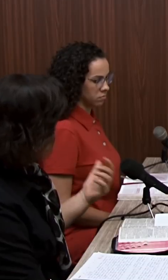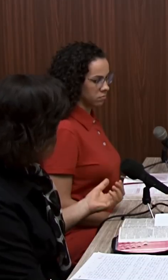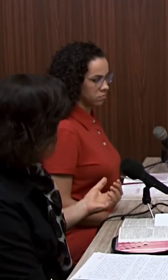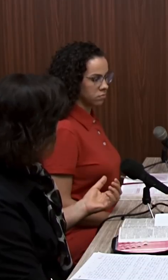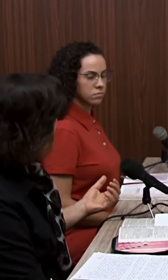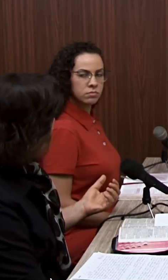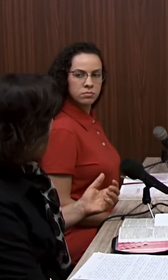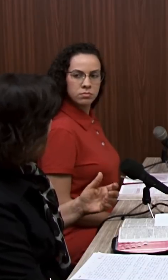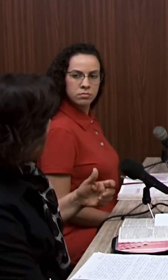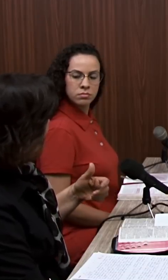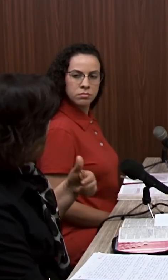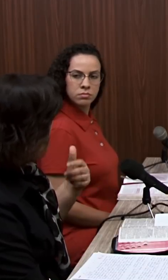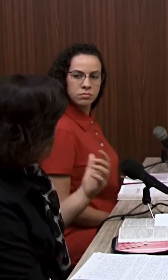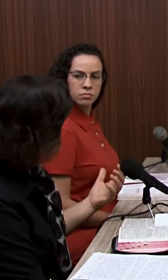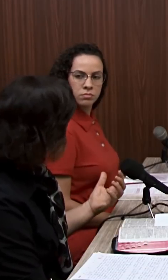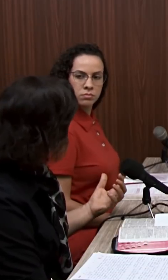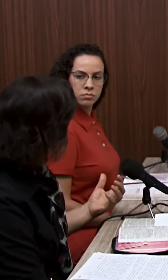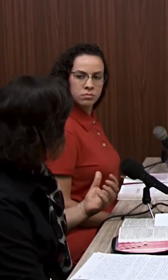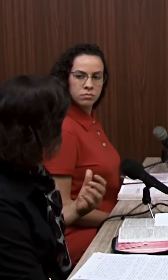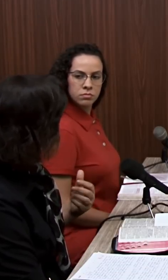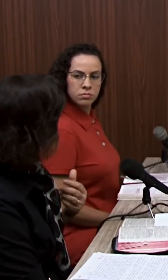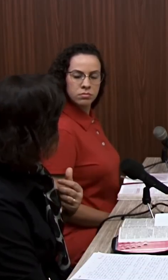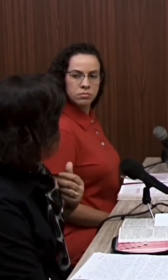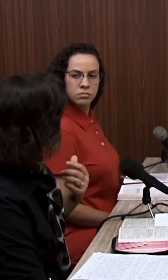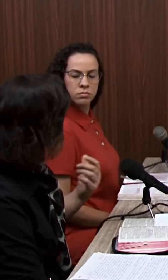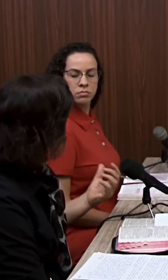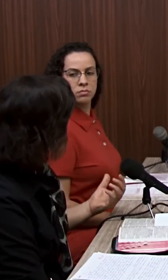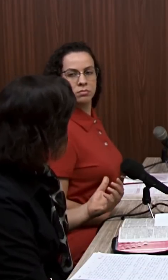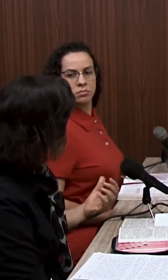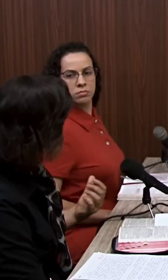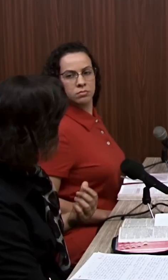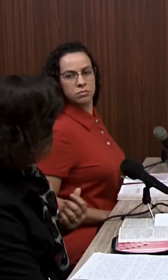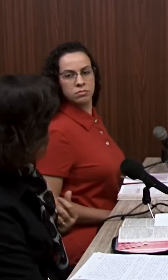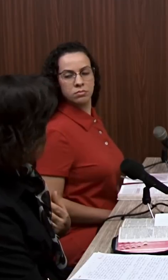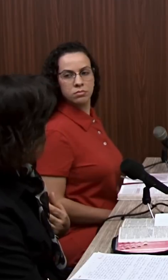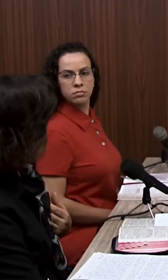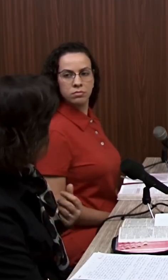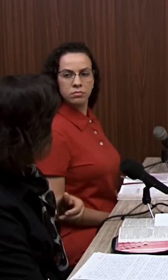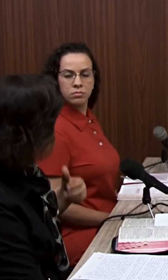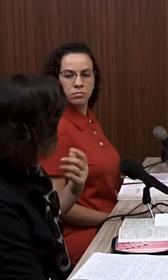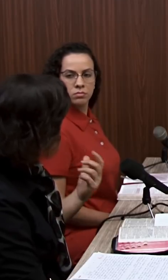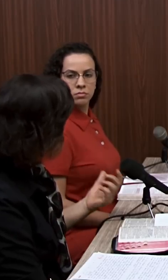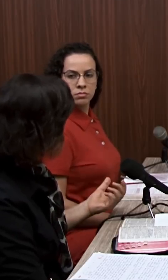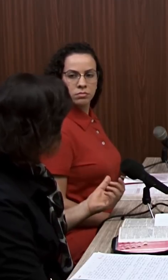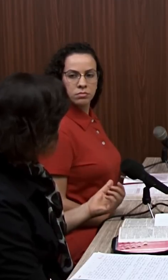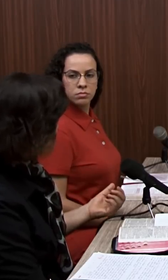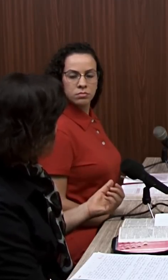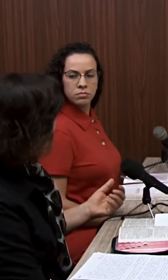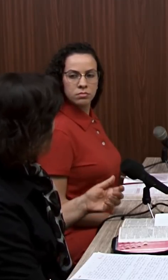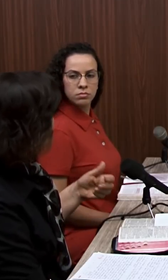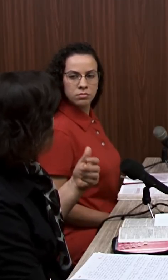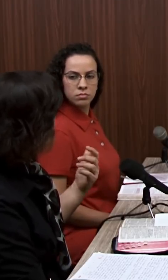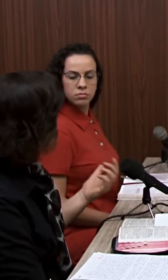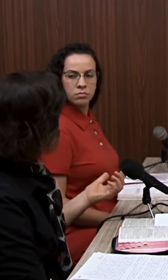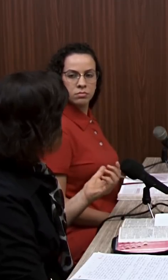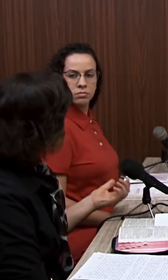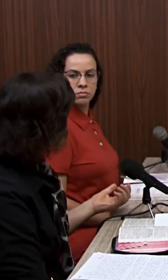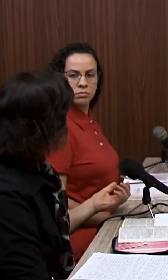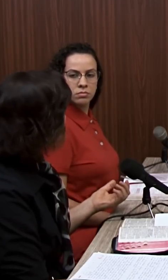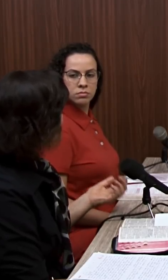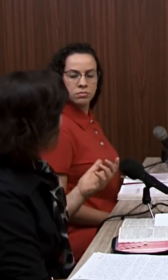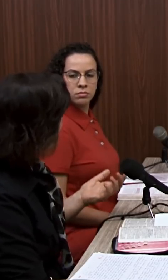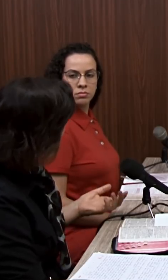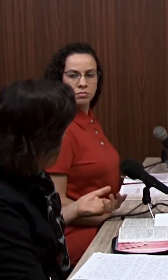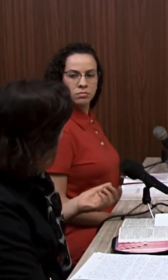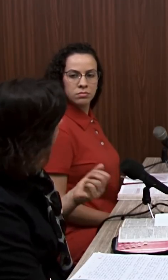fica oculto. Ele transmite tudo aquilo que nós precisamos saber, tudo aquilo que nossa alma tem necessidade de saber. Assim foi com